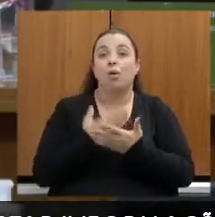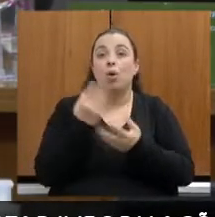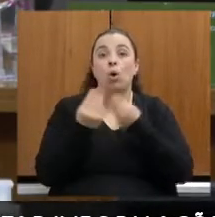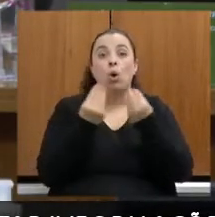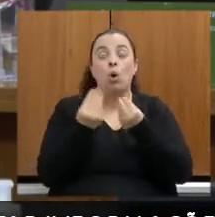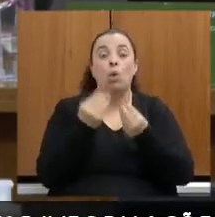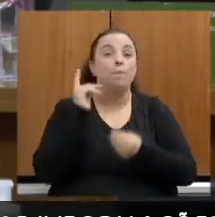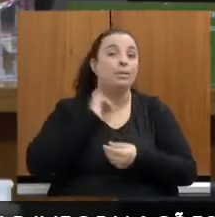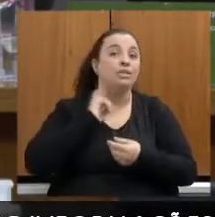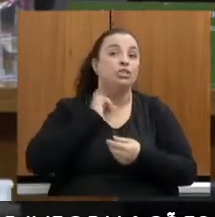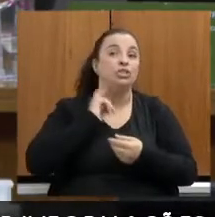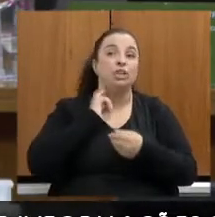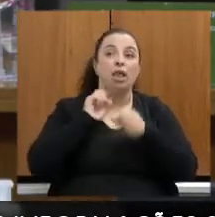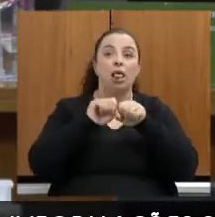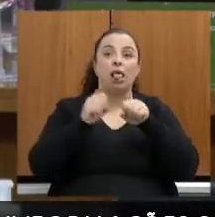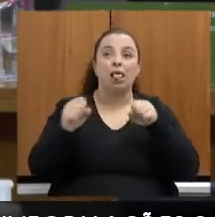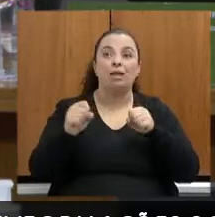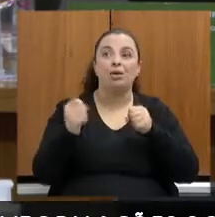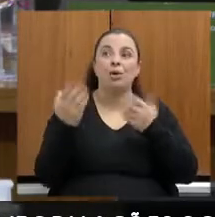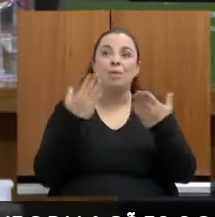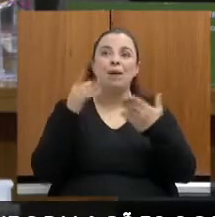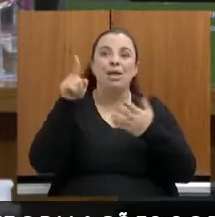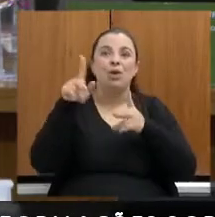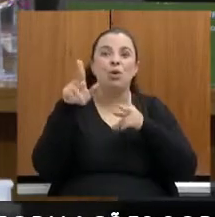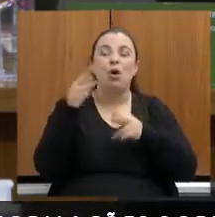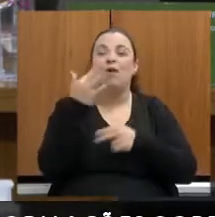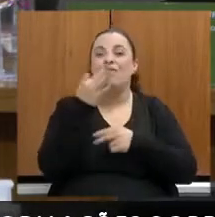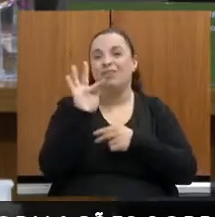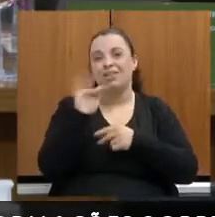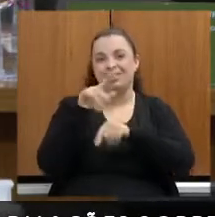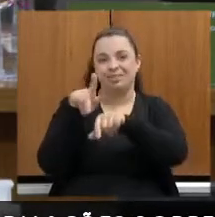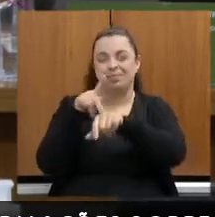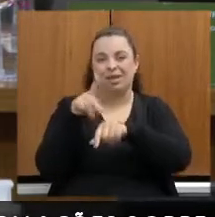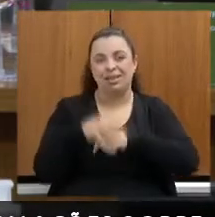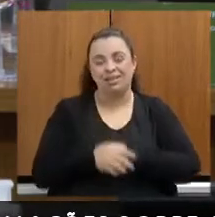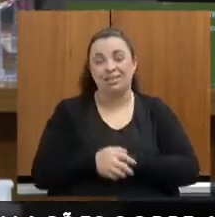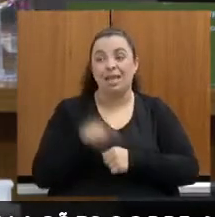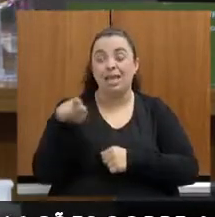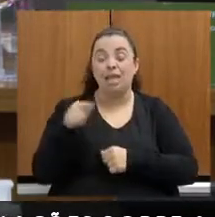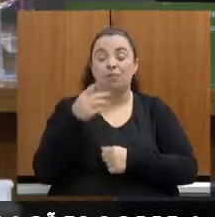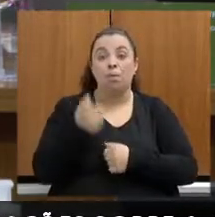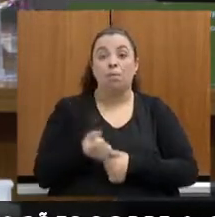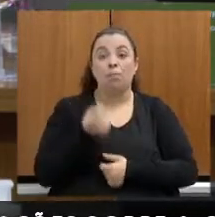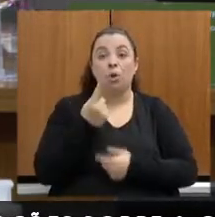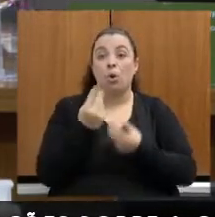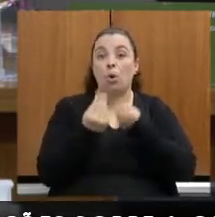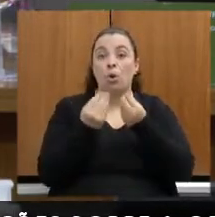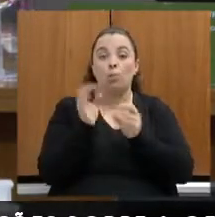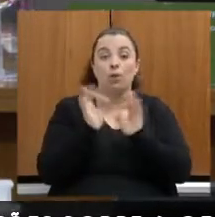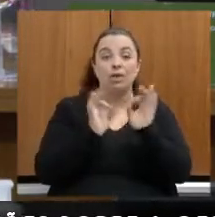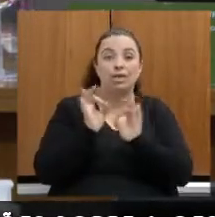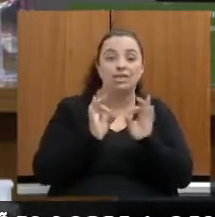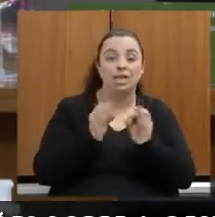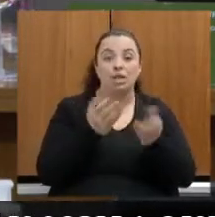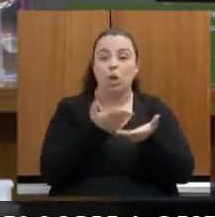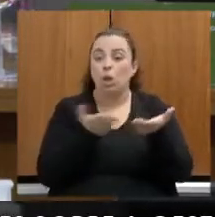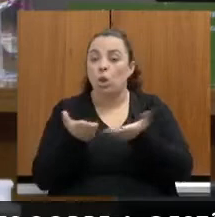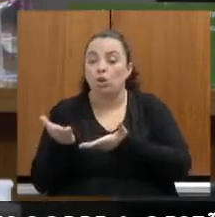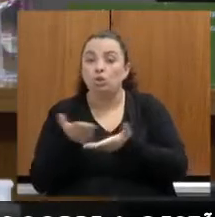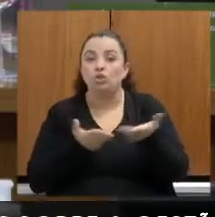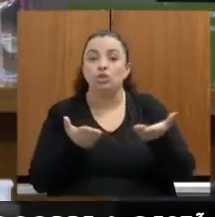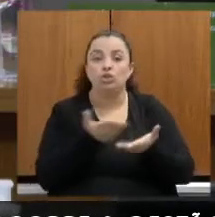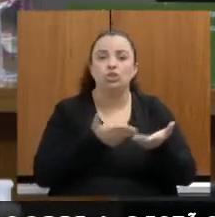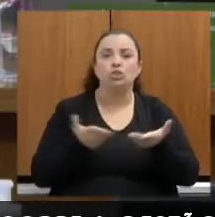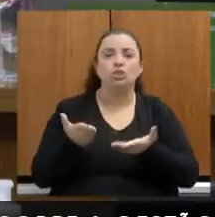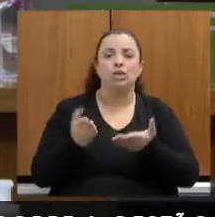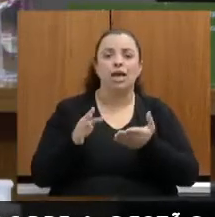61 municípios e nós temos 853 pescar impressionados com a nossa organização logística de rede então e